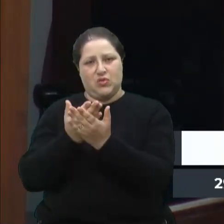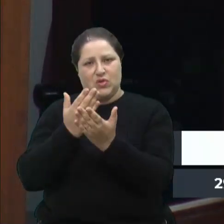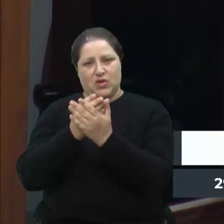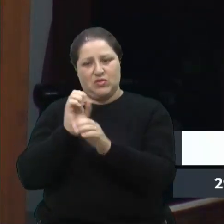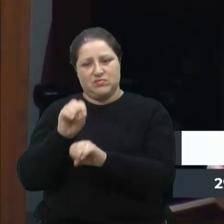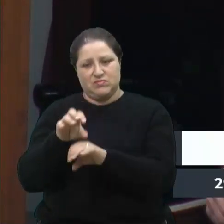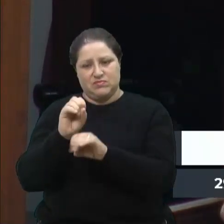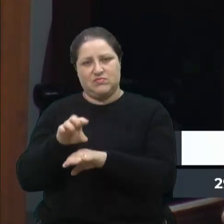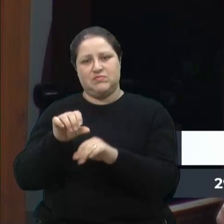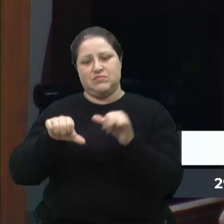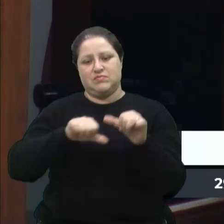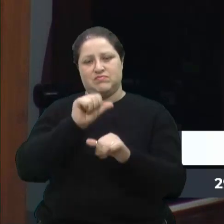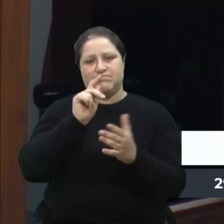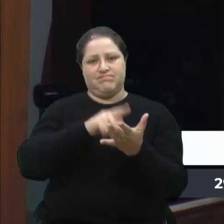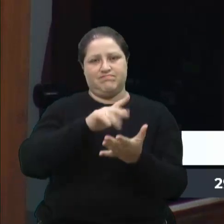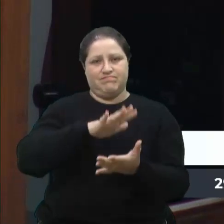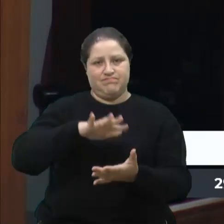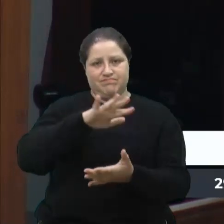e mudar esse panorama.